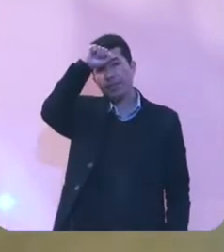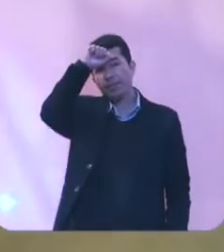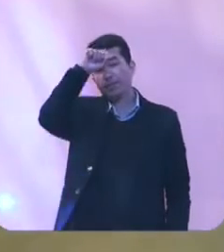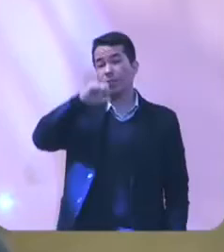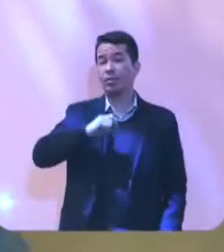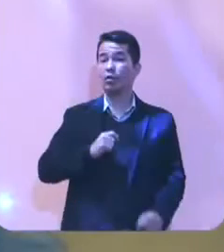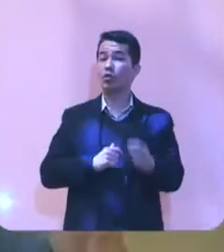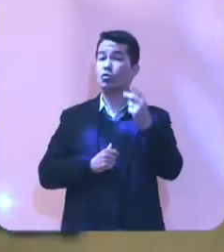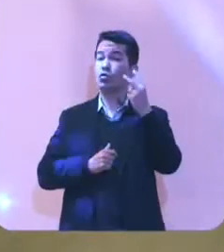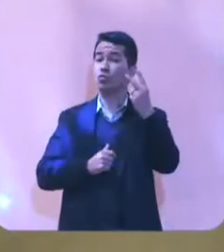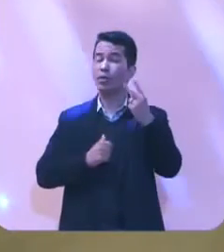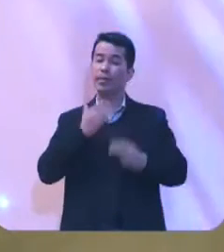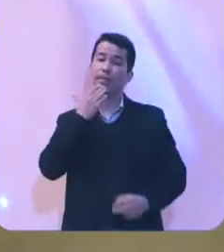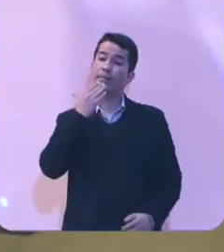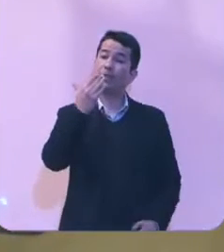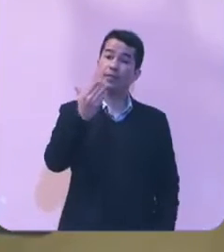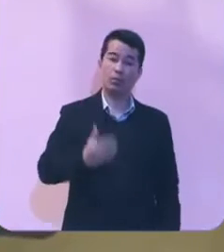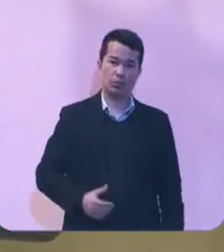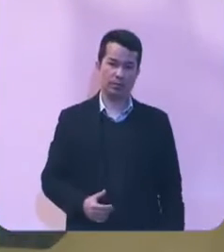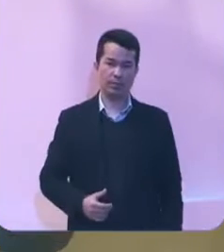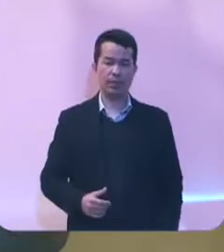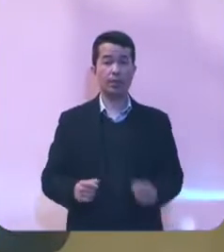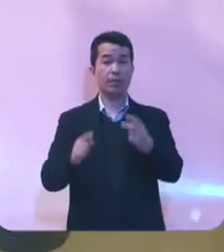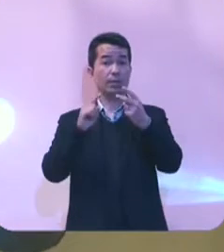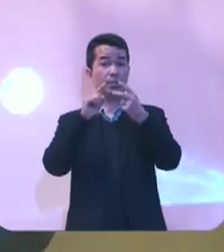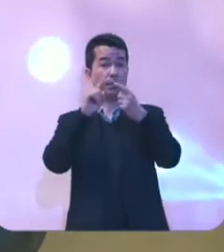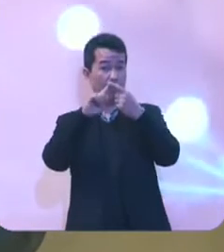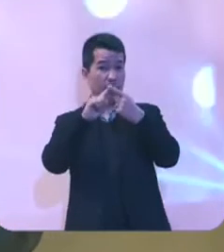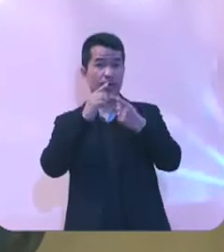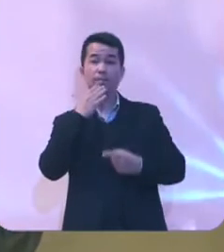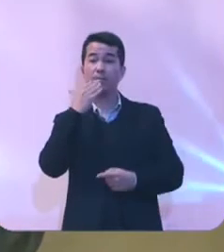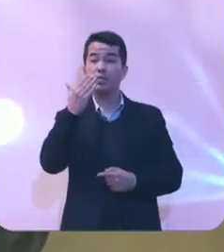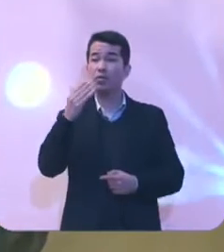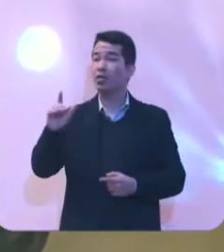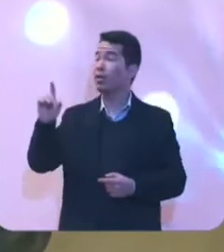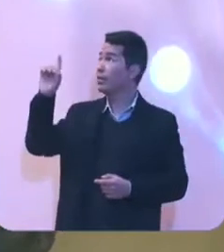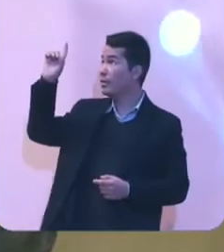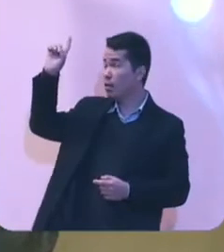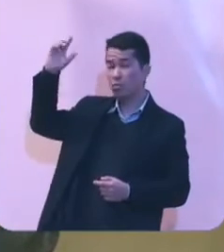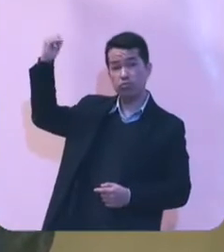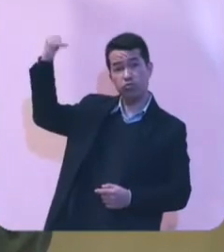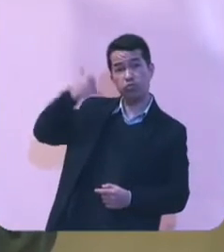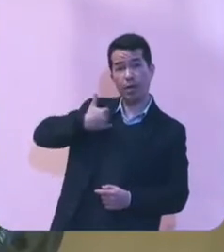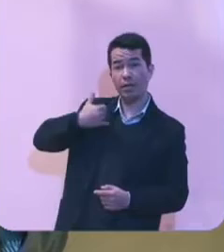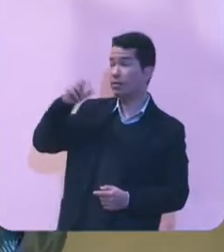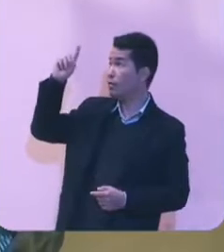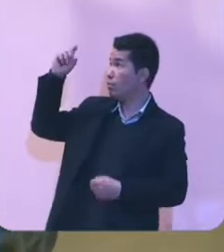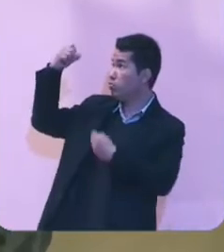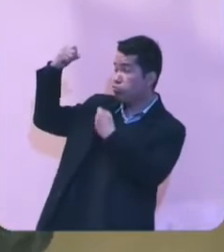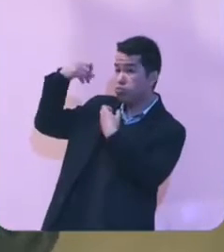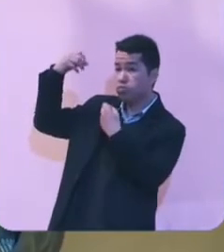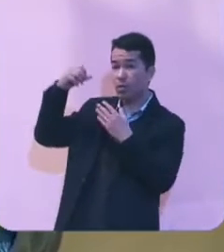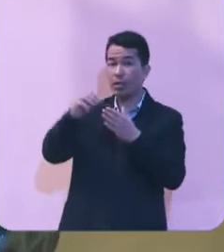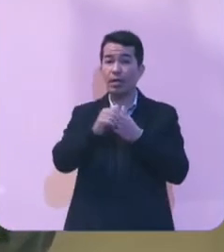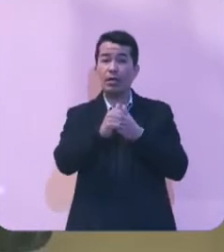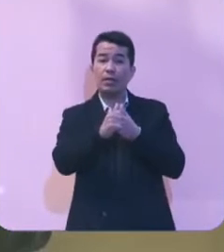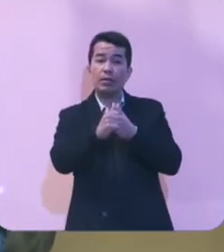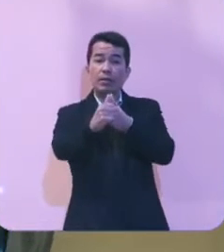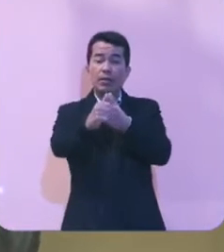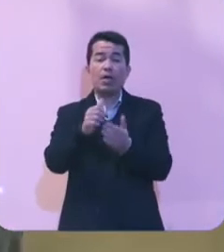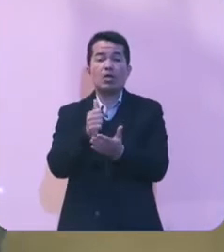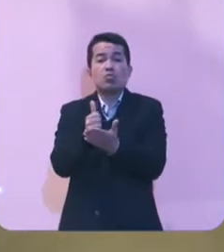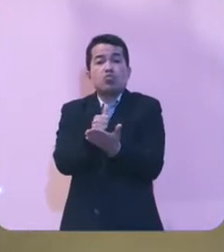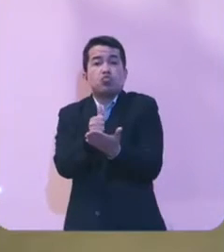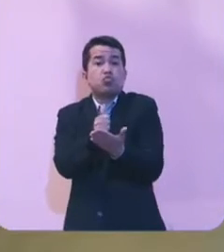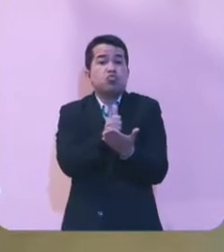dê orientação. Se a vitória nasce do trono de Deus, então Deus tem que dar as respostas, a orientação,